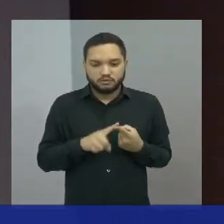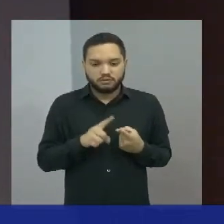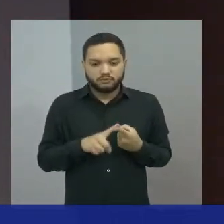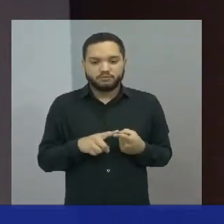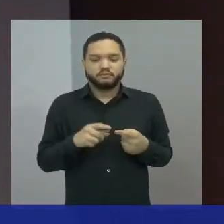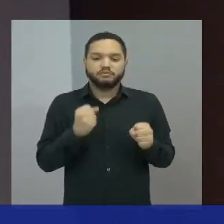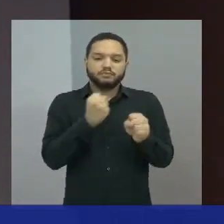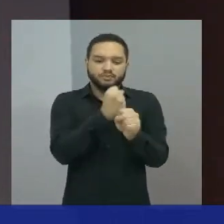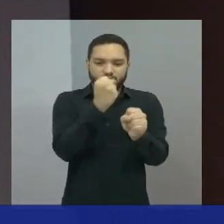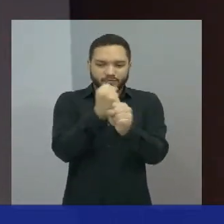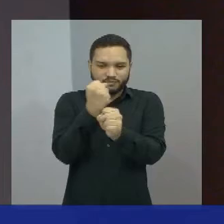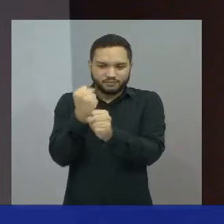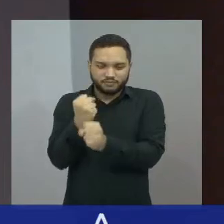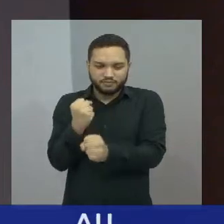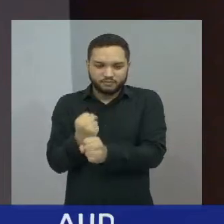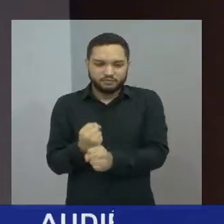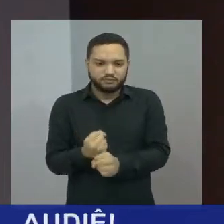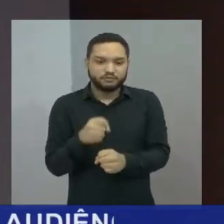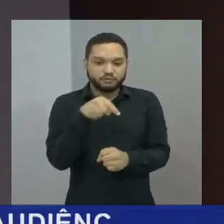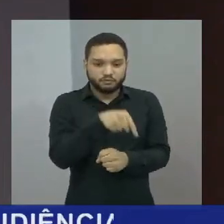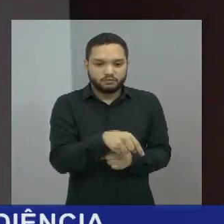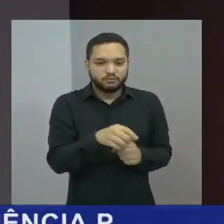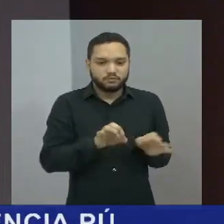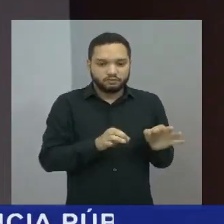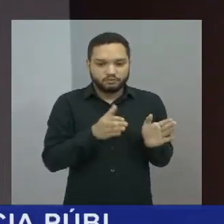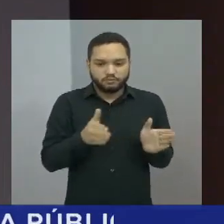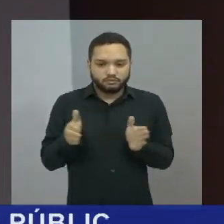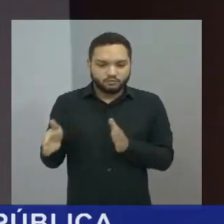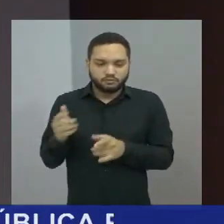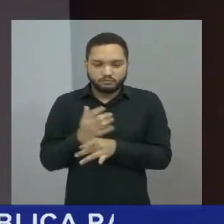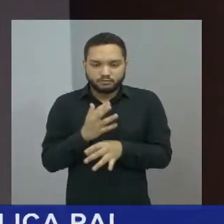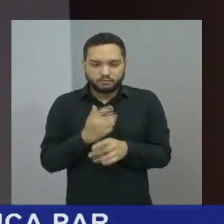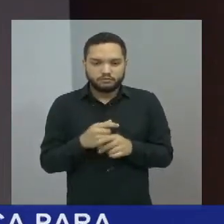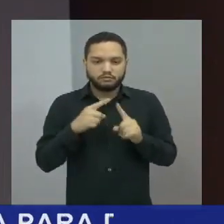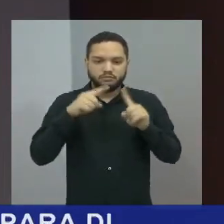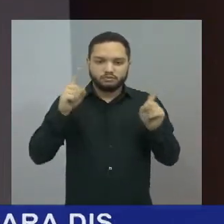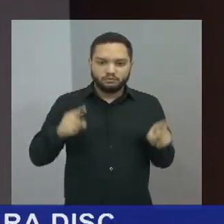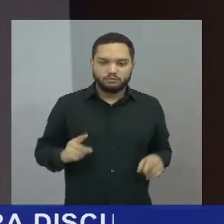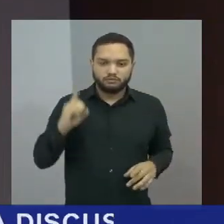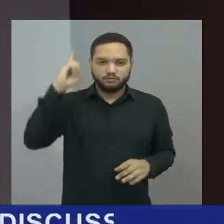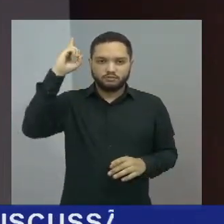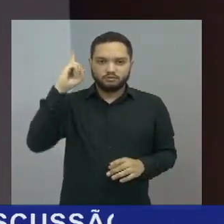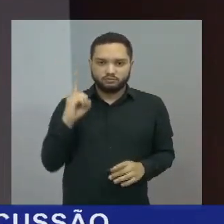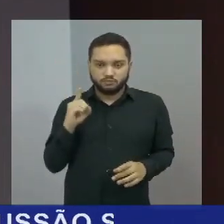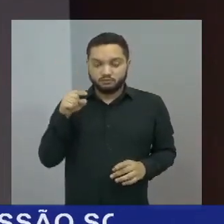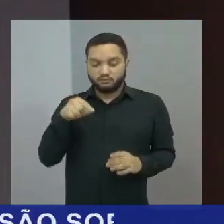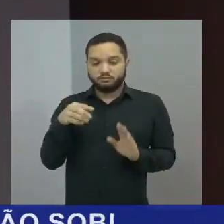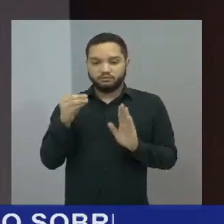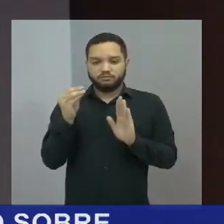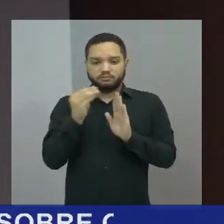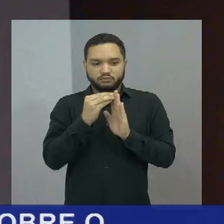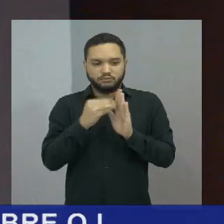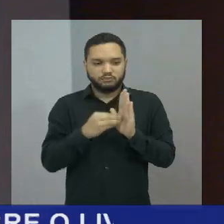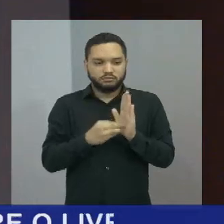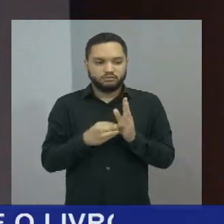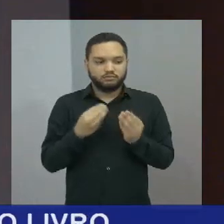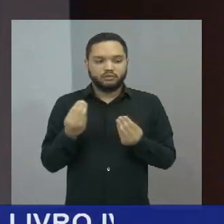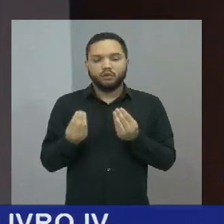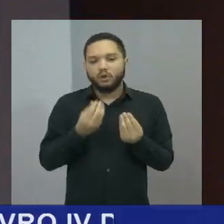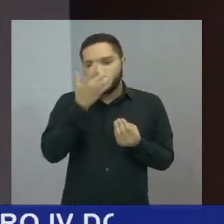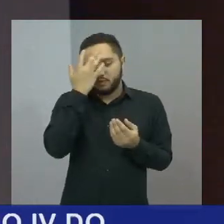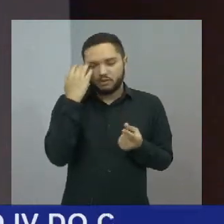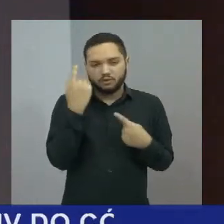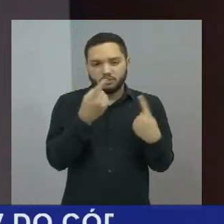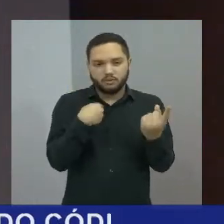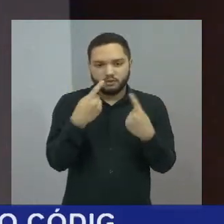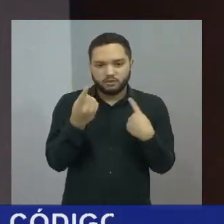das obras, a organização da nossa cidade, o nosso plano diretor, que determina os fluxos de pessoas,